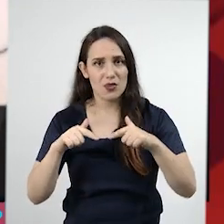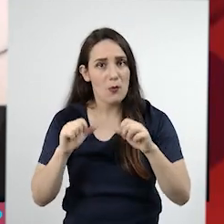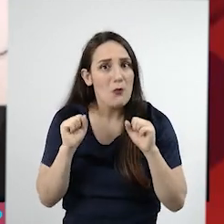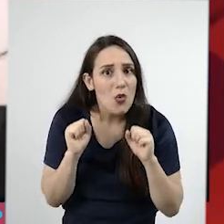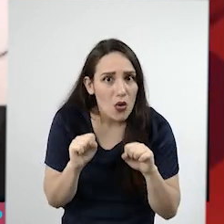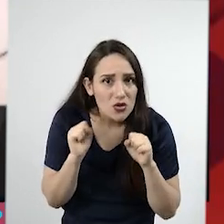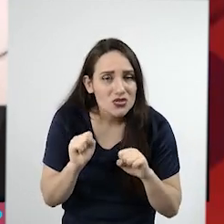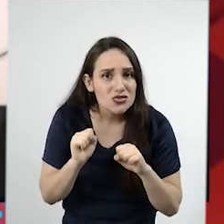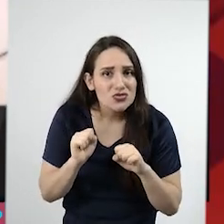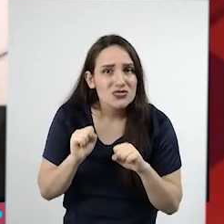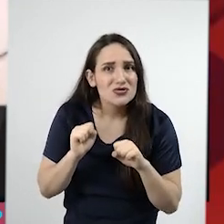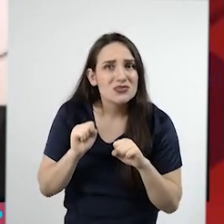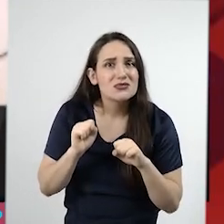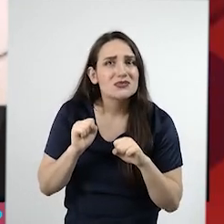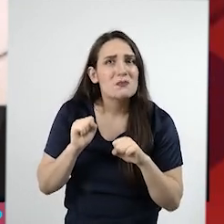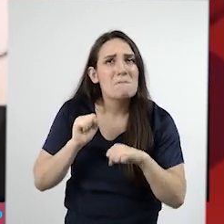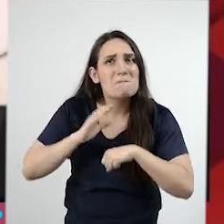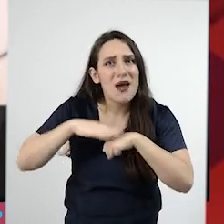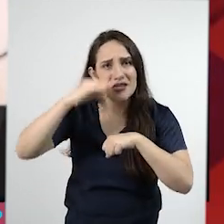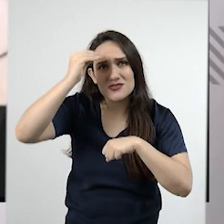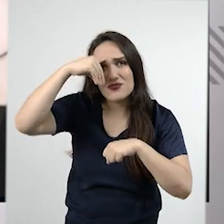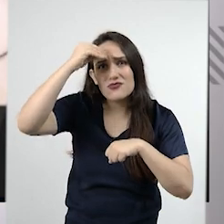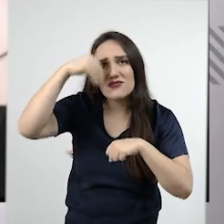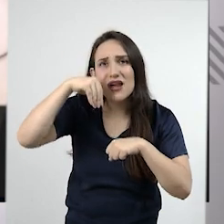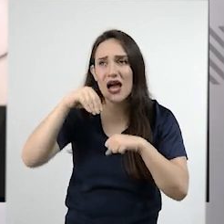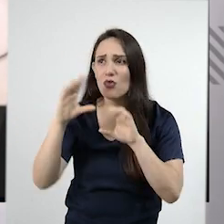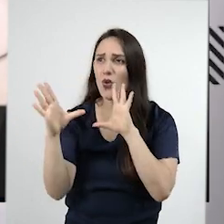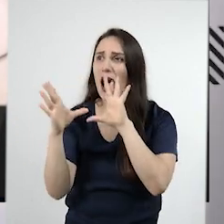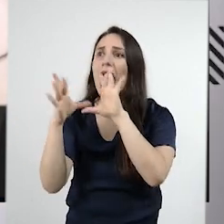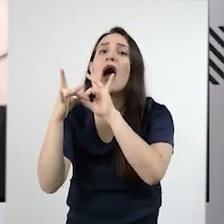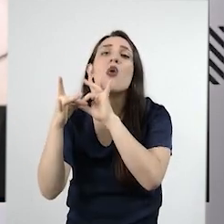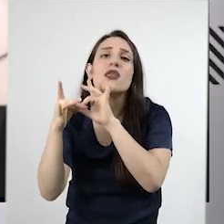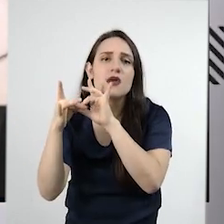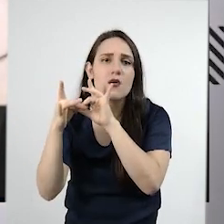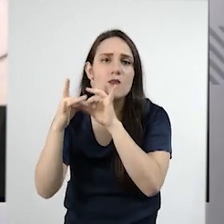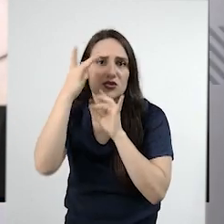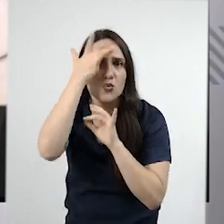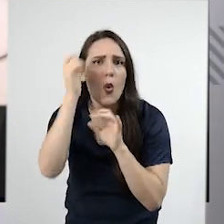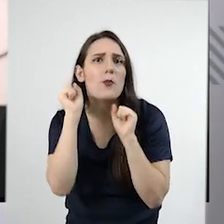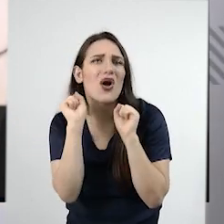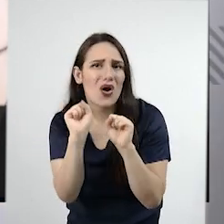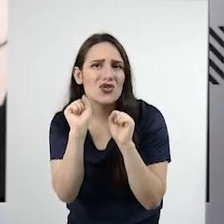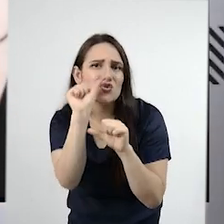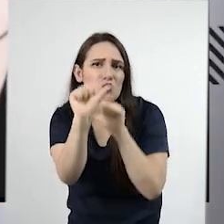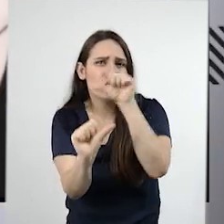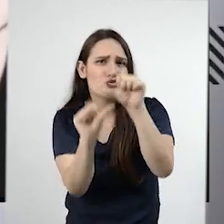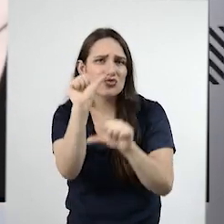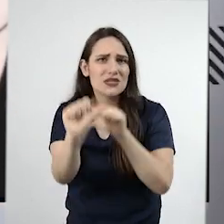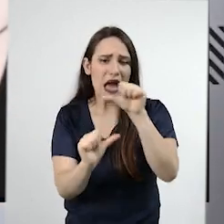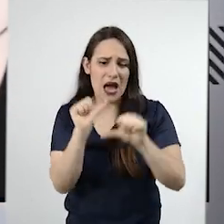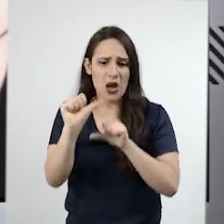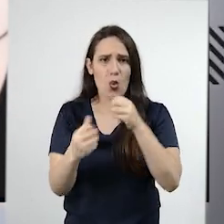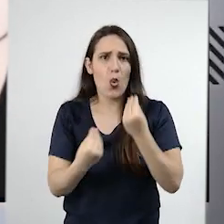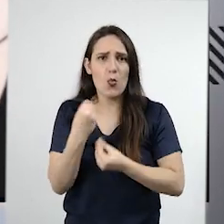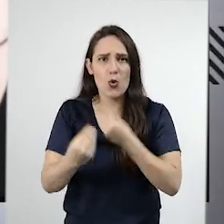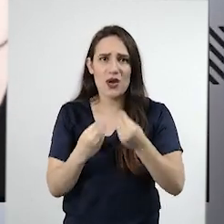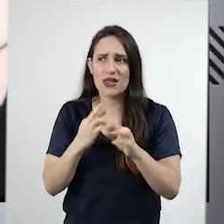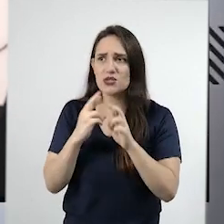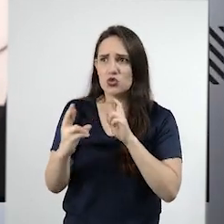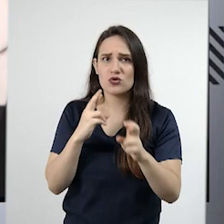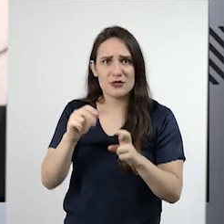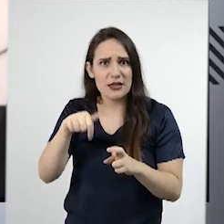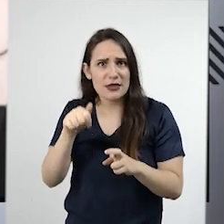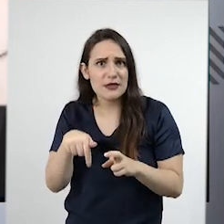gerar um enfraquecimento do laço que a gente tem com outra pessoa? Isso pode mudar um padrão de relacionamento